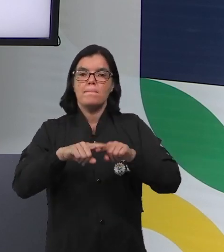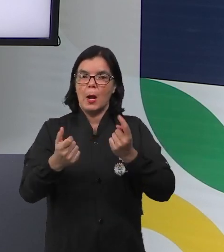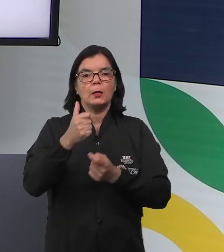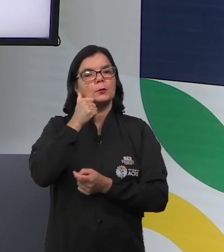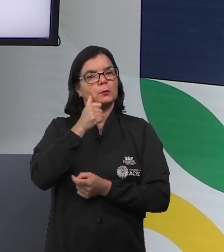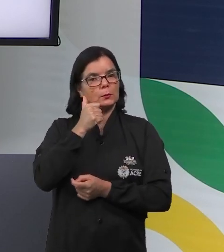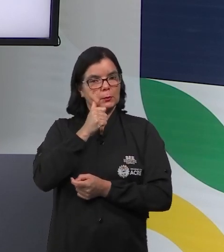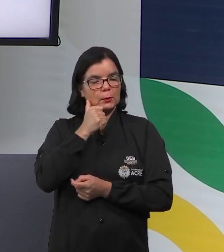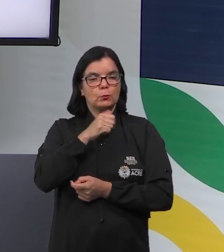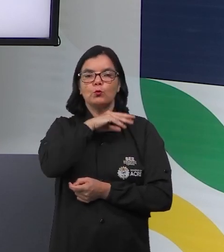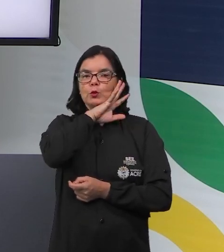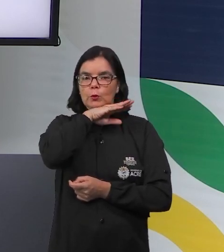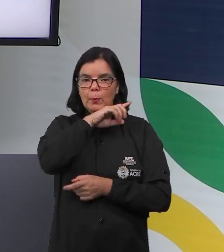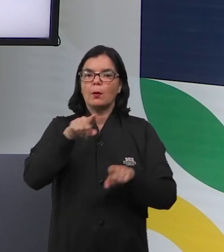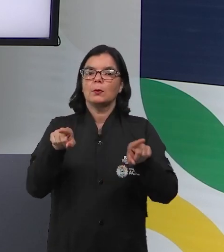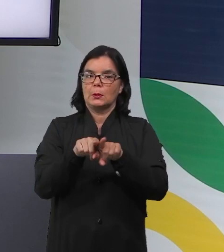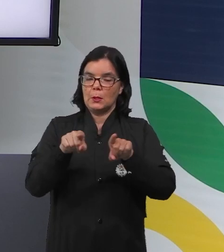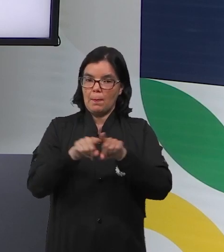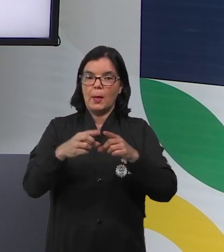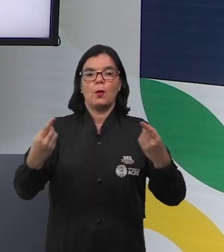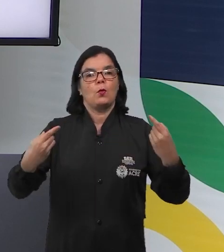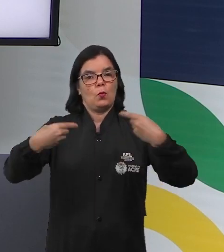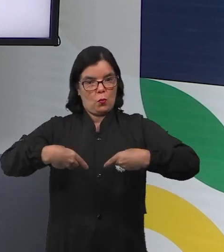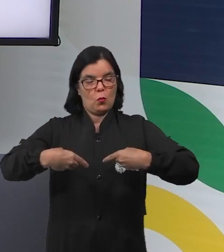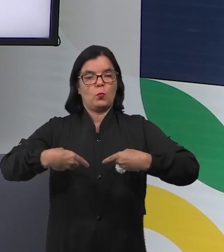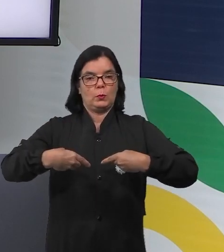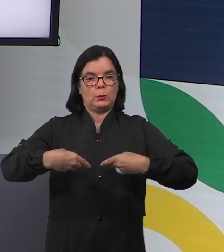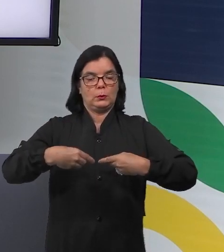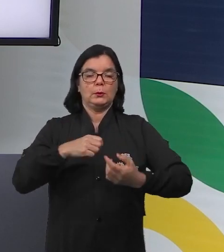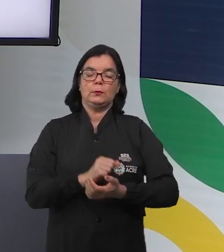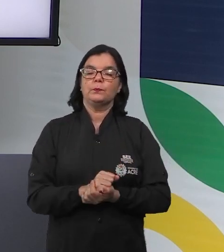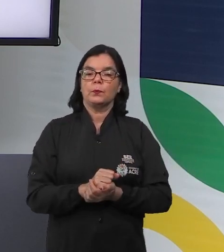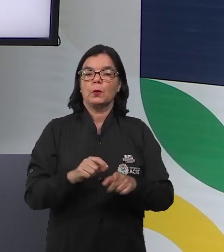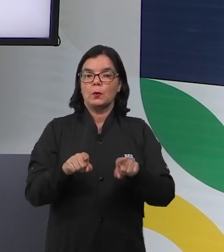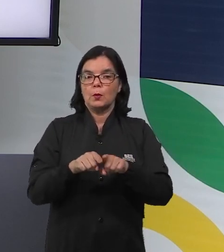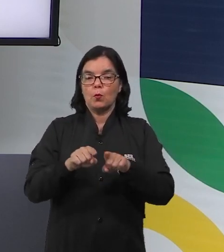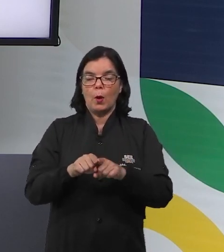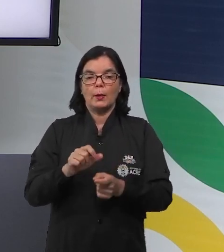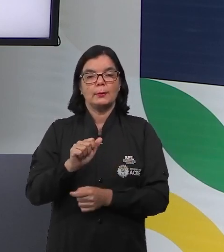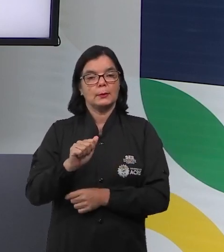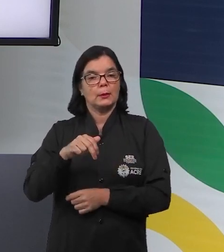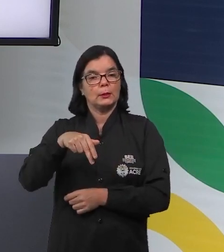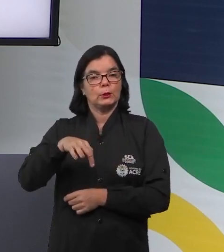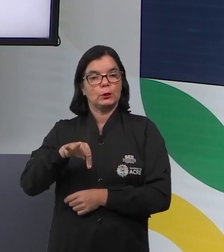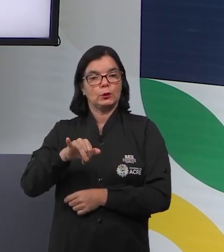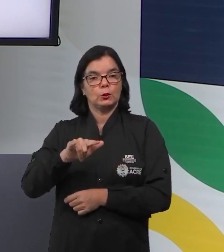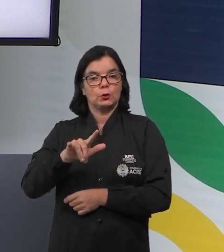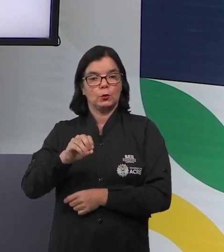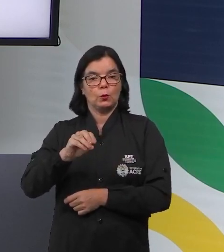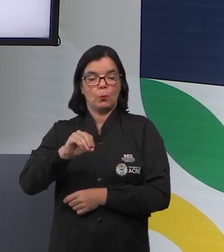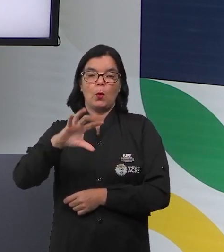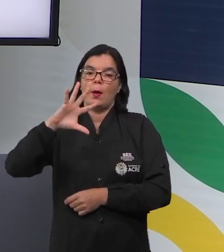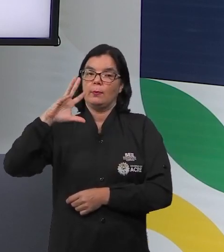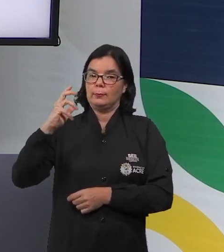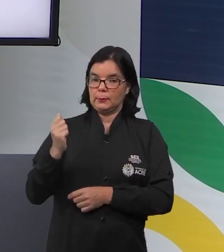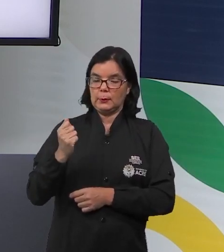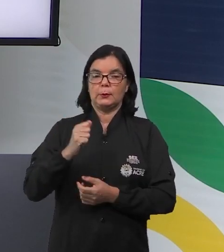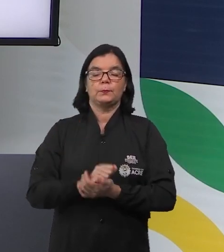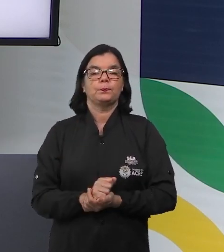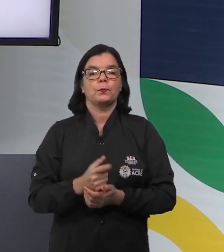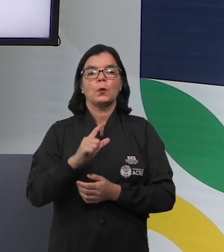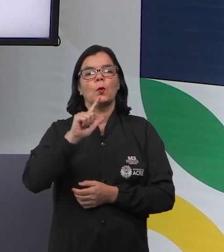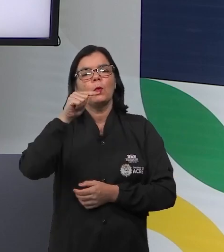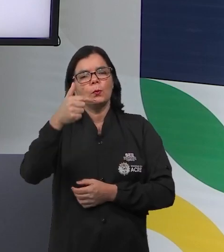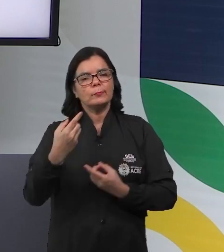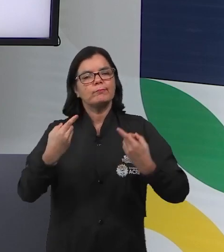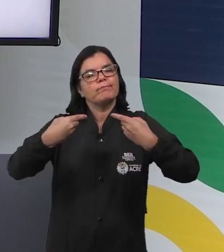elas competem por macho. No caso, os antílopes africanos, as fêmeas competem pelo macho. O outro tipo